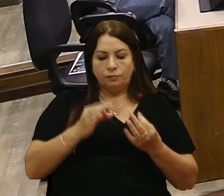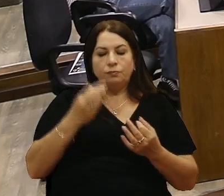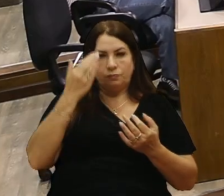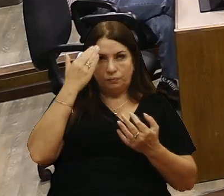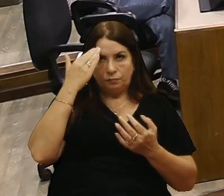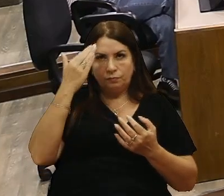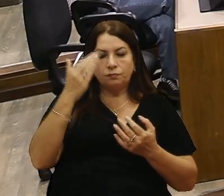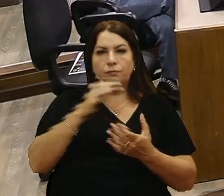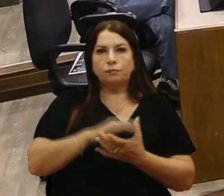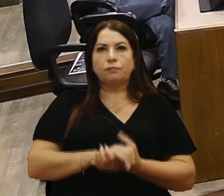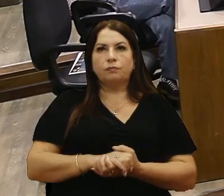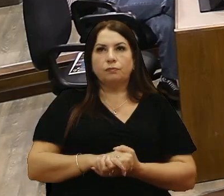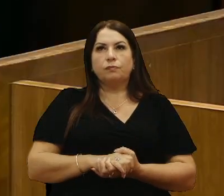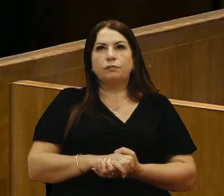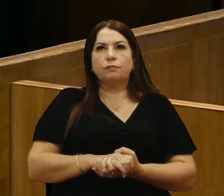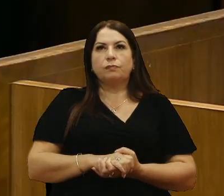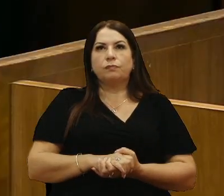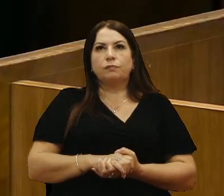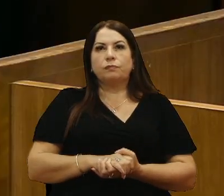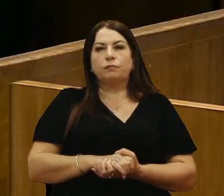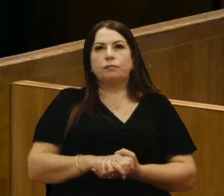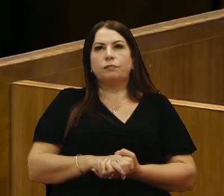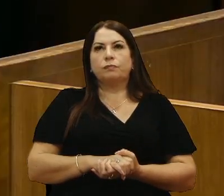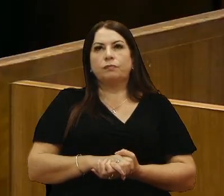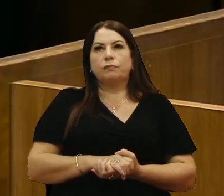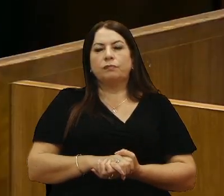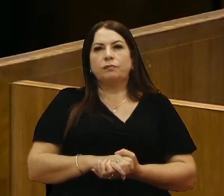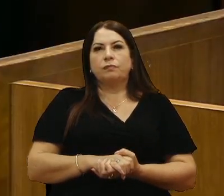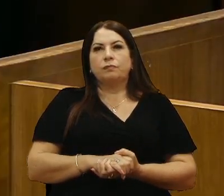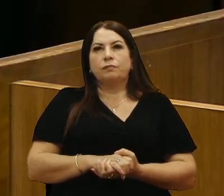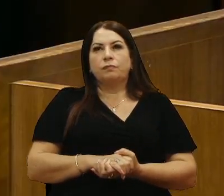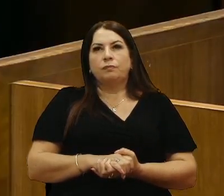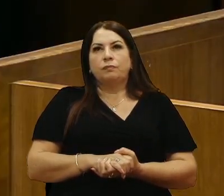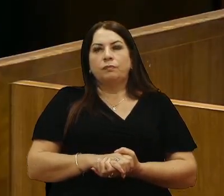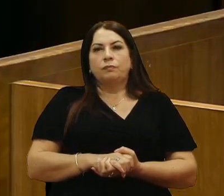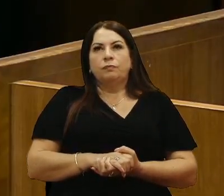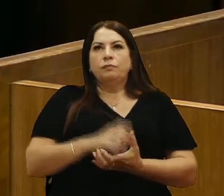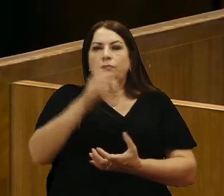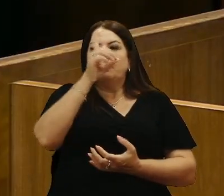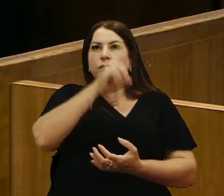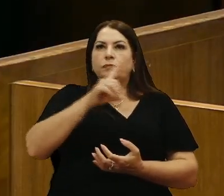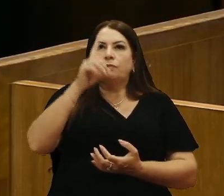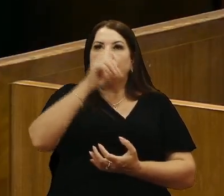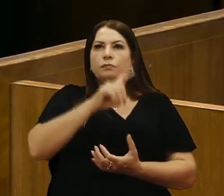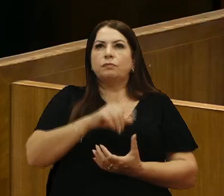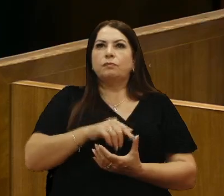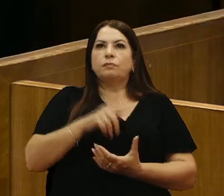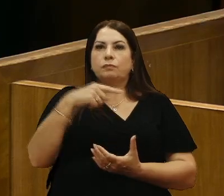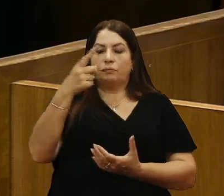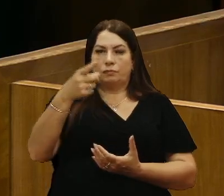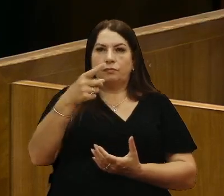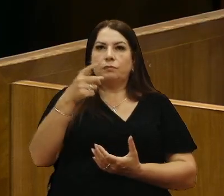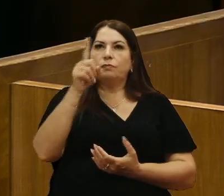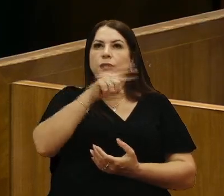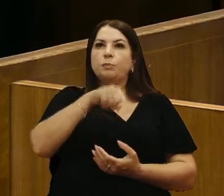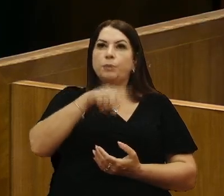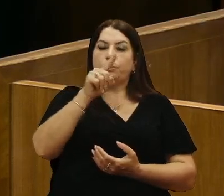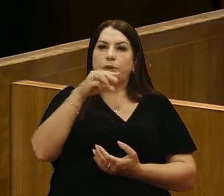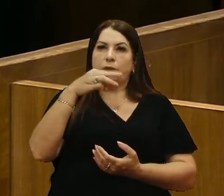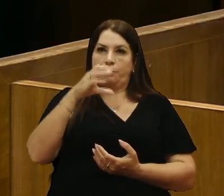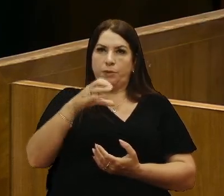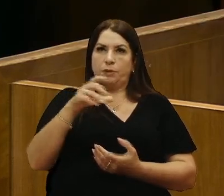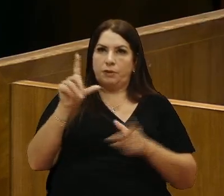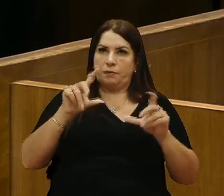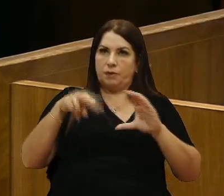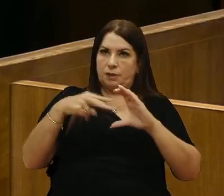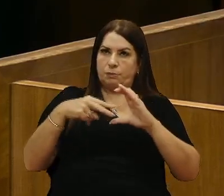obrigado pela parte, vereadora Estela Balardim. E no domingo, próximo domingo, dia 1º de março, TV